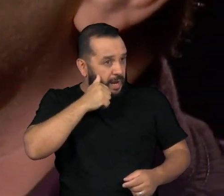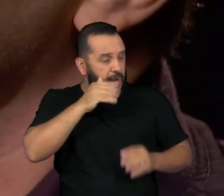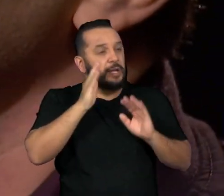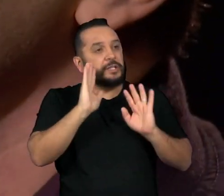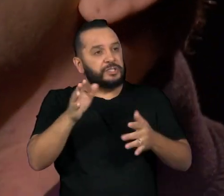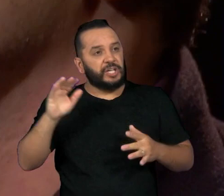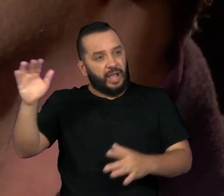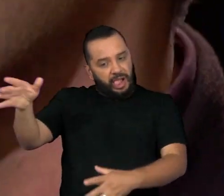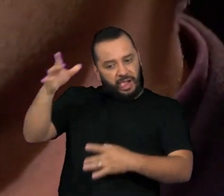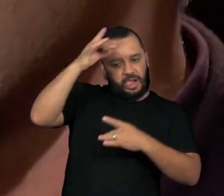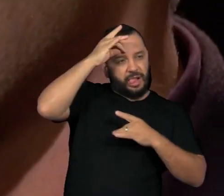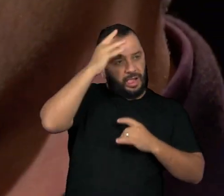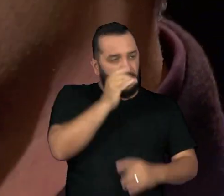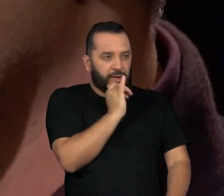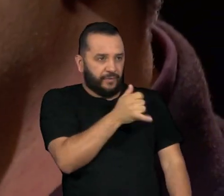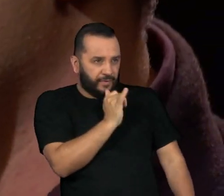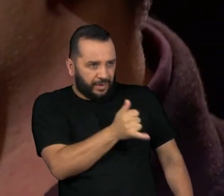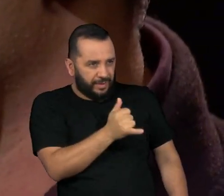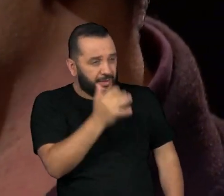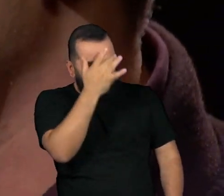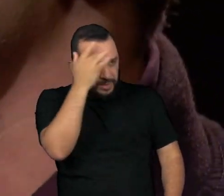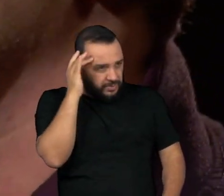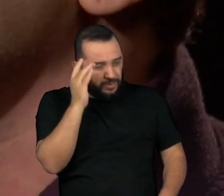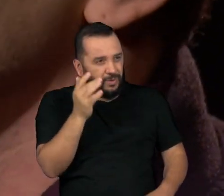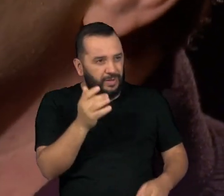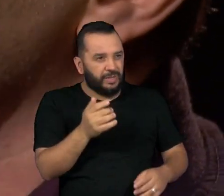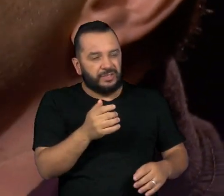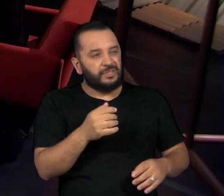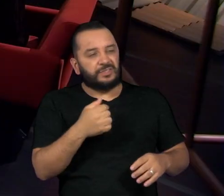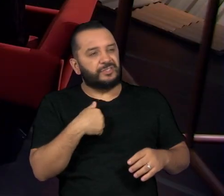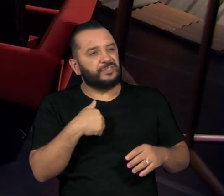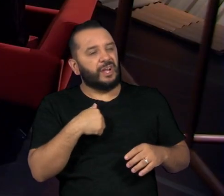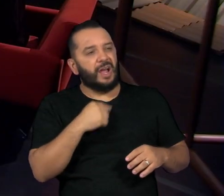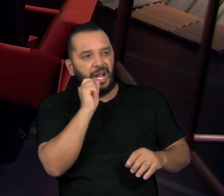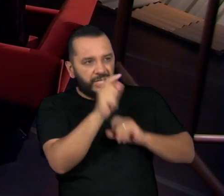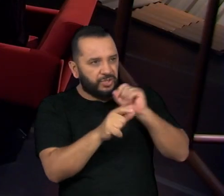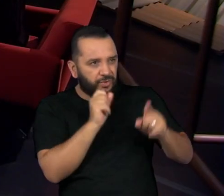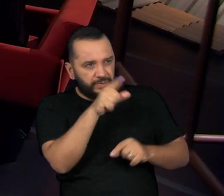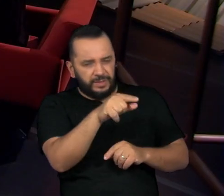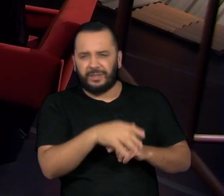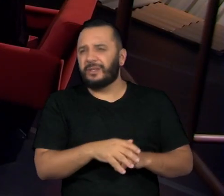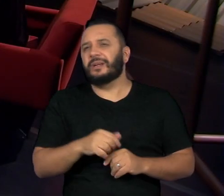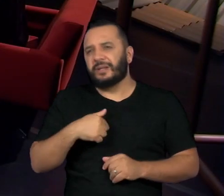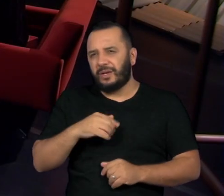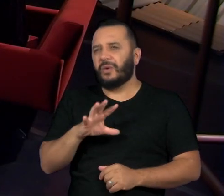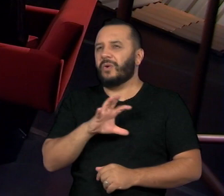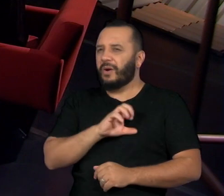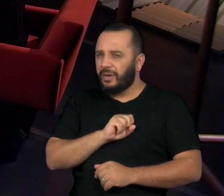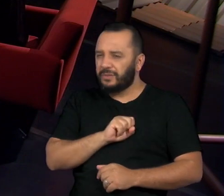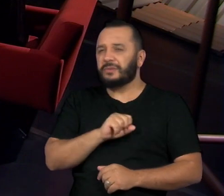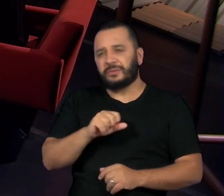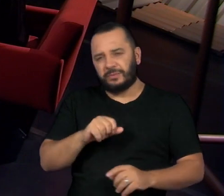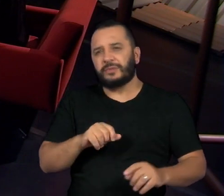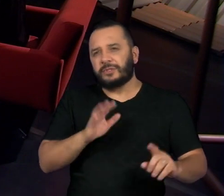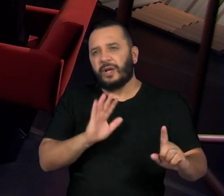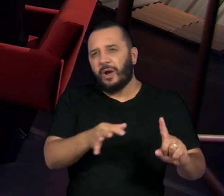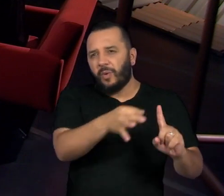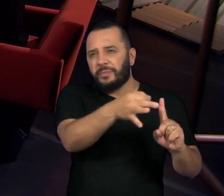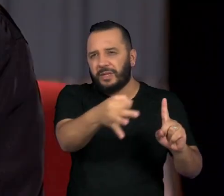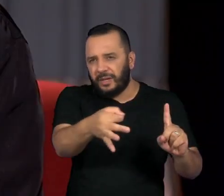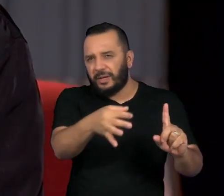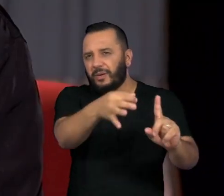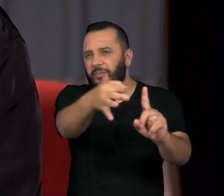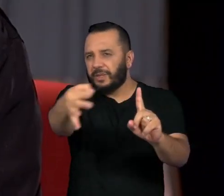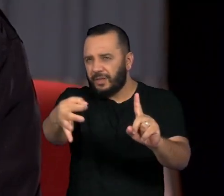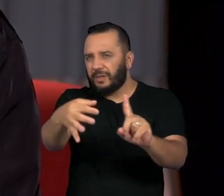de fala. Eu gosto da ideia de lugar de fala para muitas instâncias da nossa vida social.